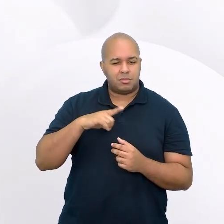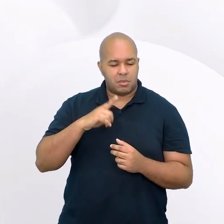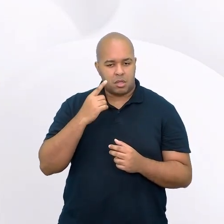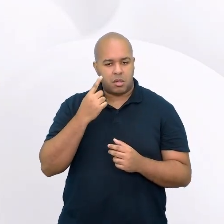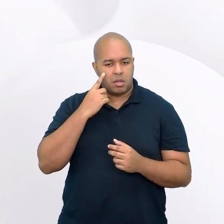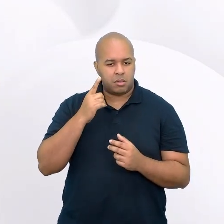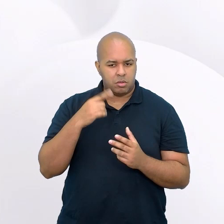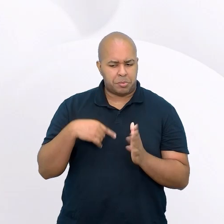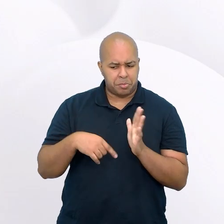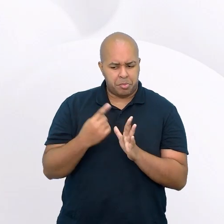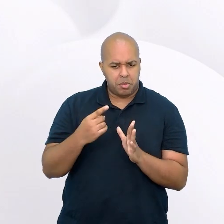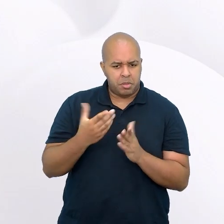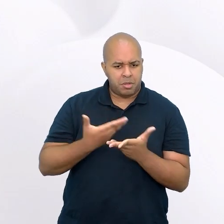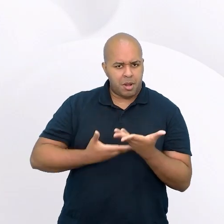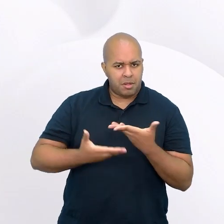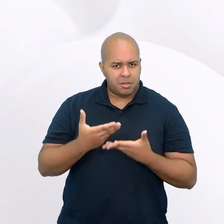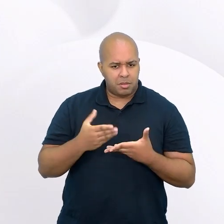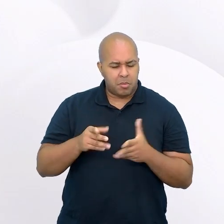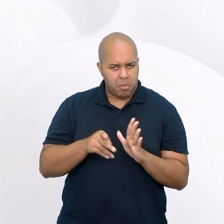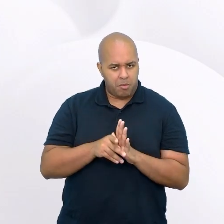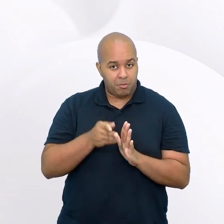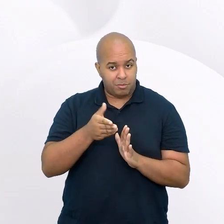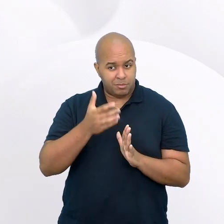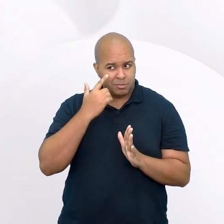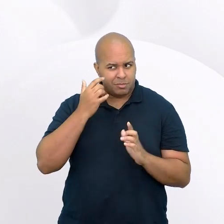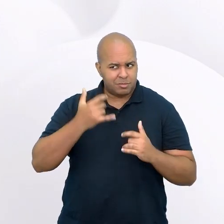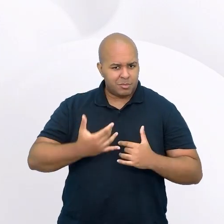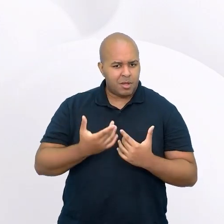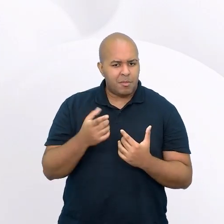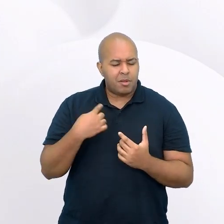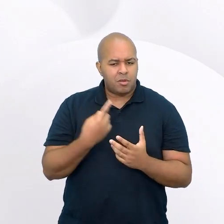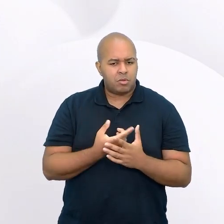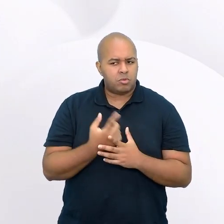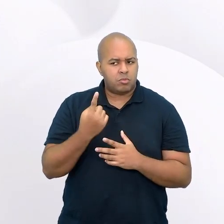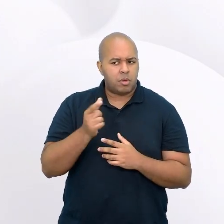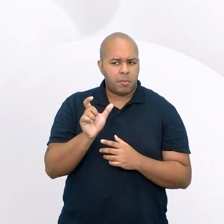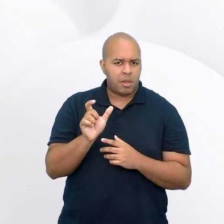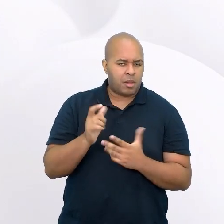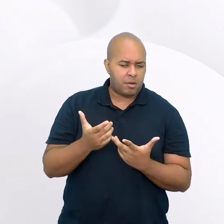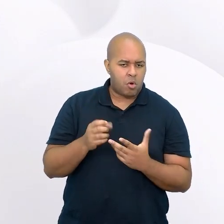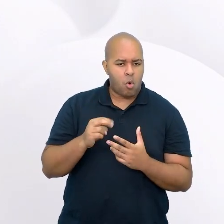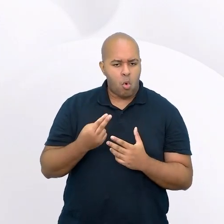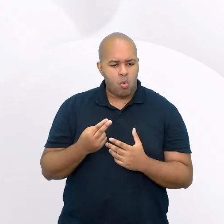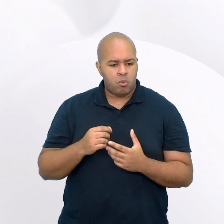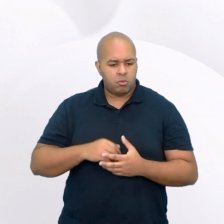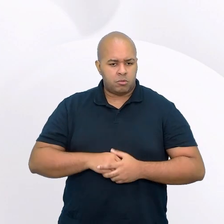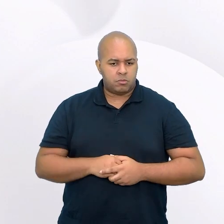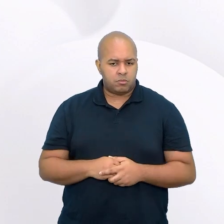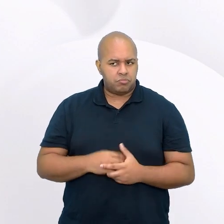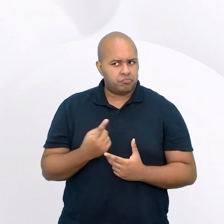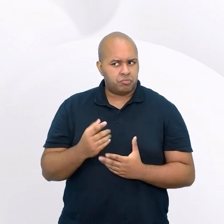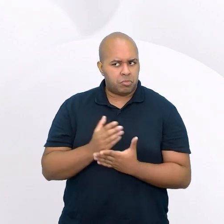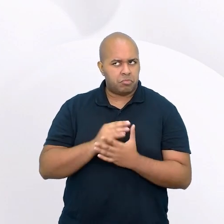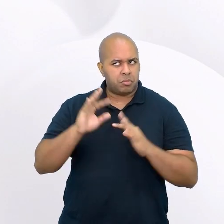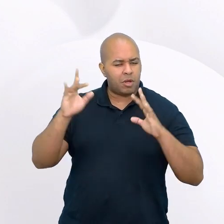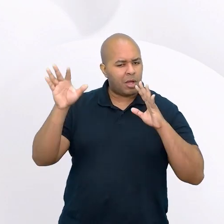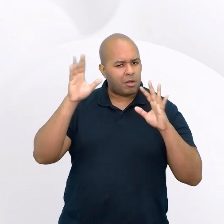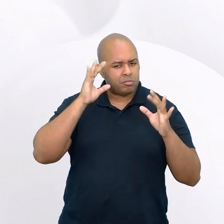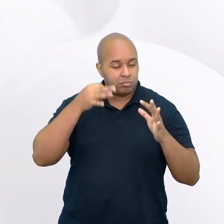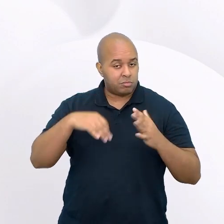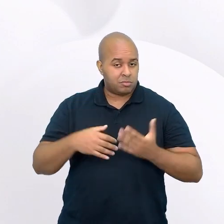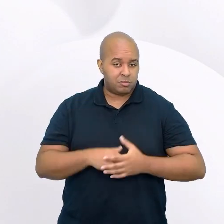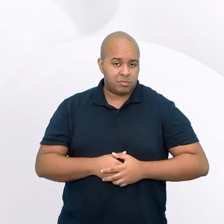nossa primeira interação para vocês dizerem aí uma palavra ou uma reflexão